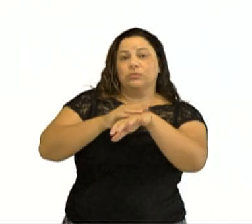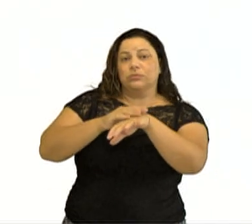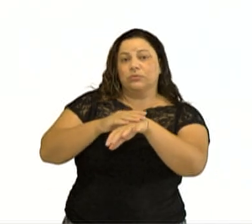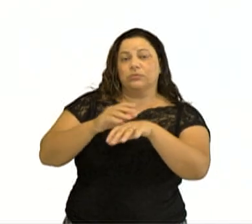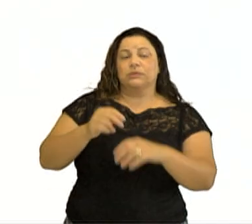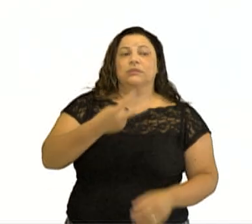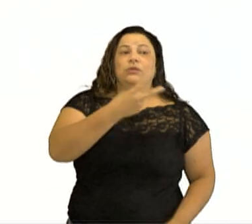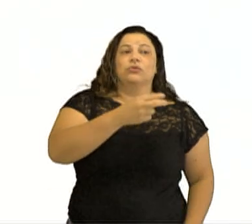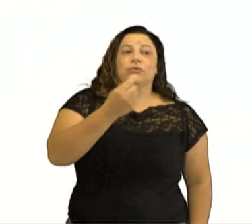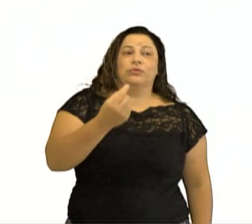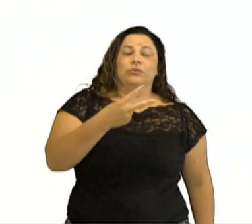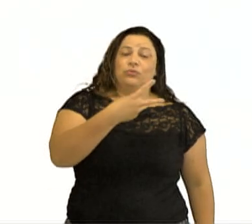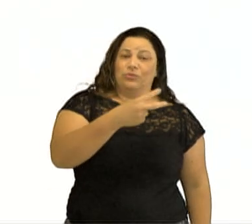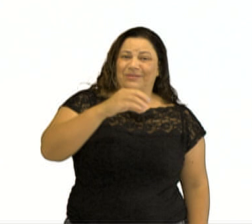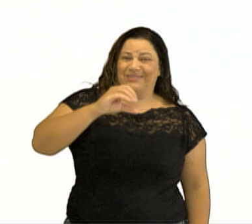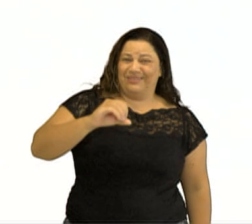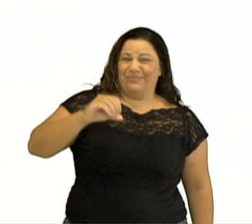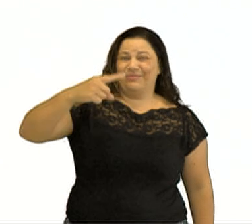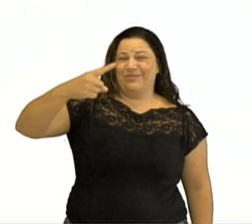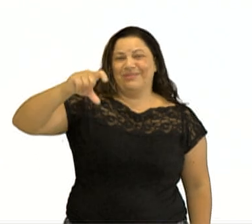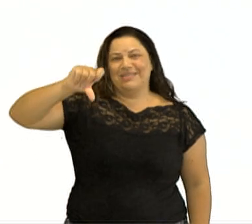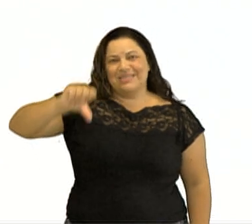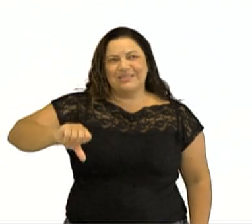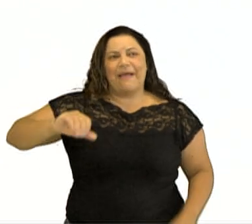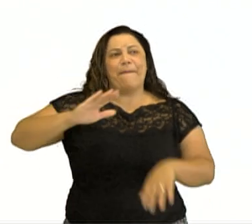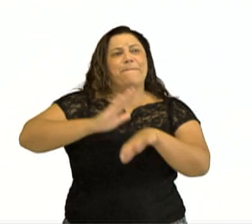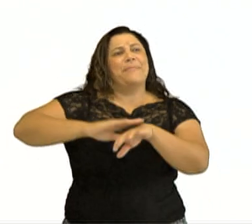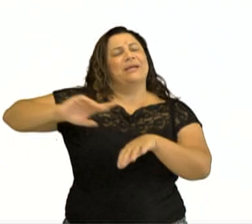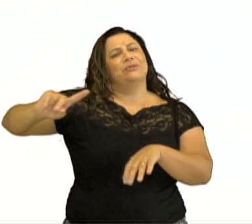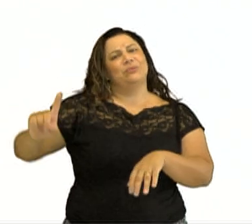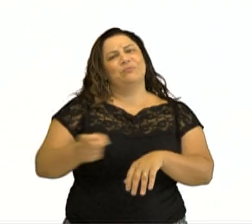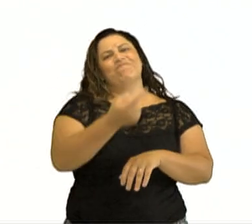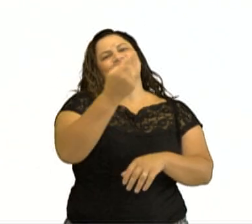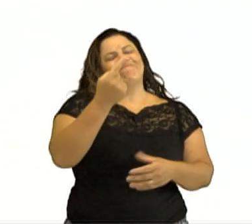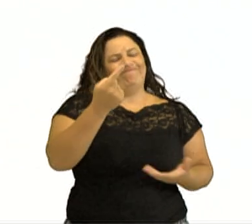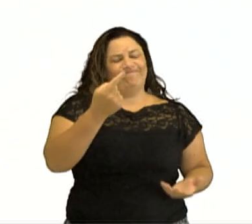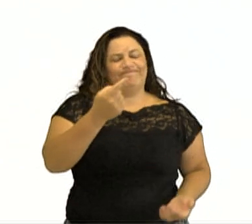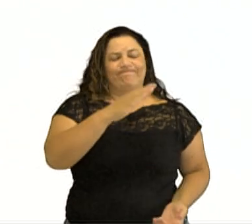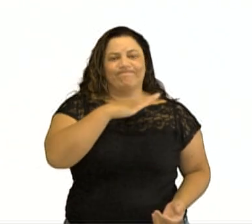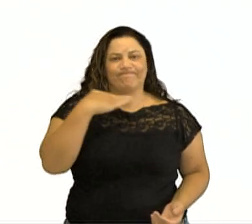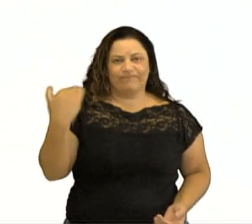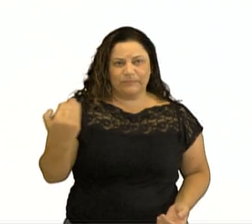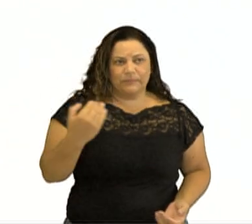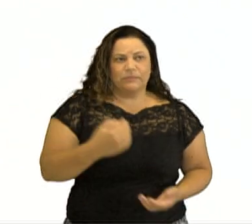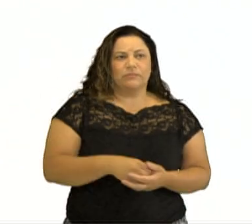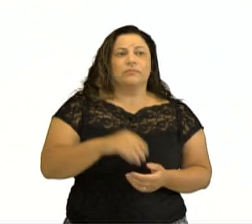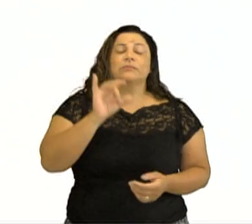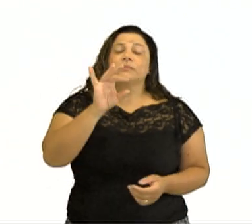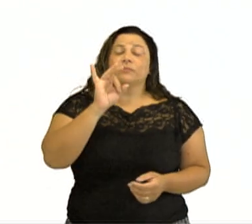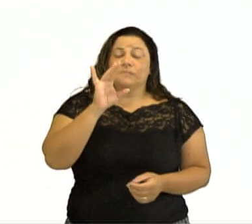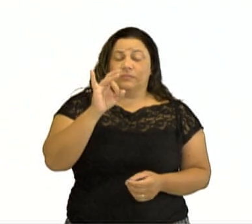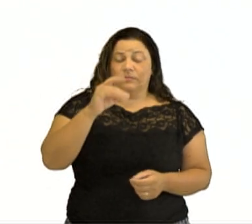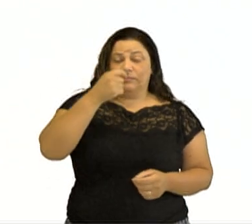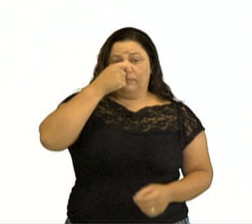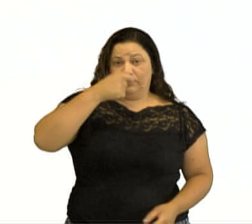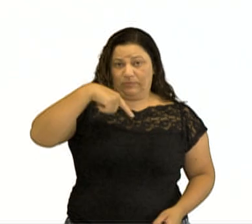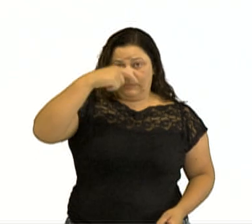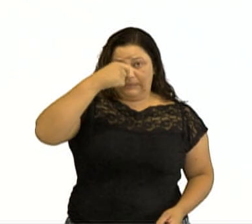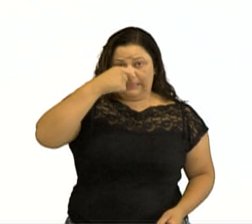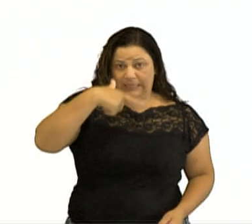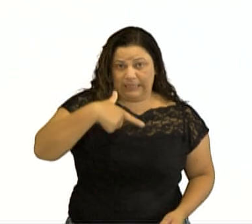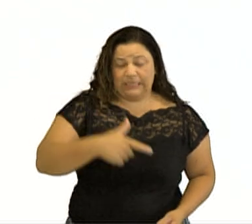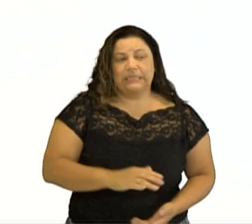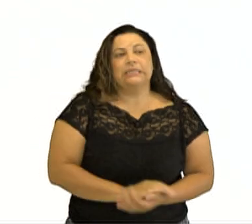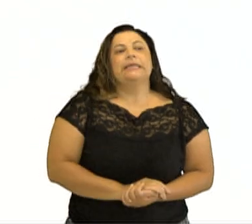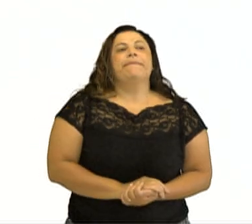foram mais de 1.000 mortes só pelo vírus da gripe. O que acontece? Existe uma vacina, que é a vacina da gripe, que